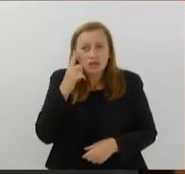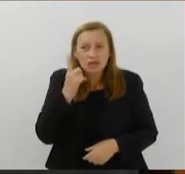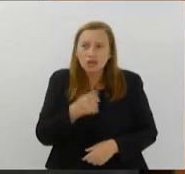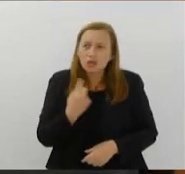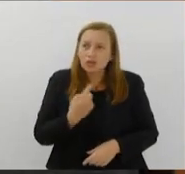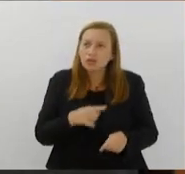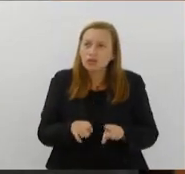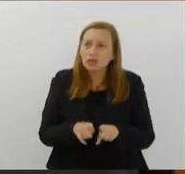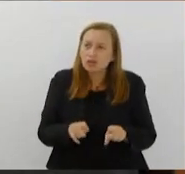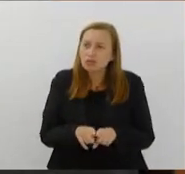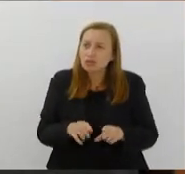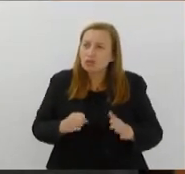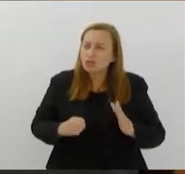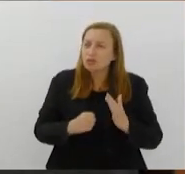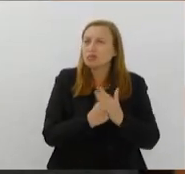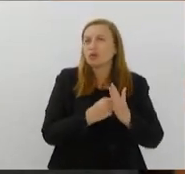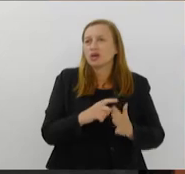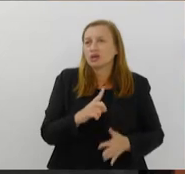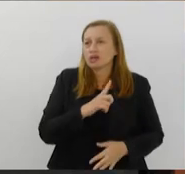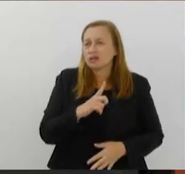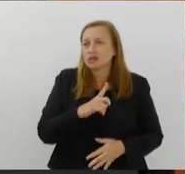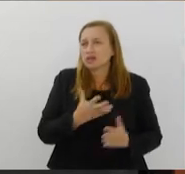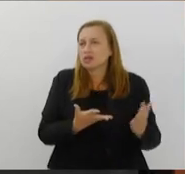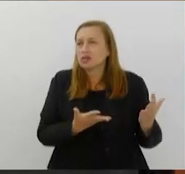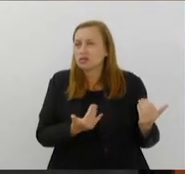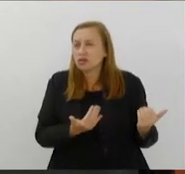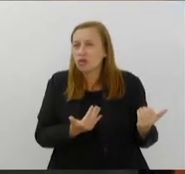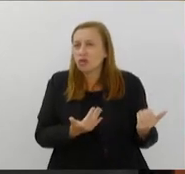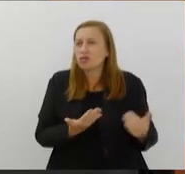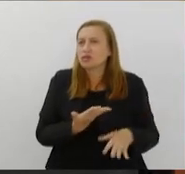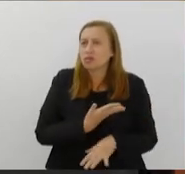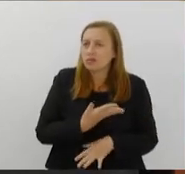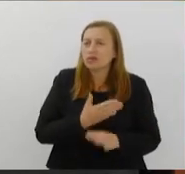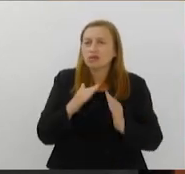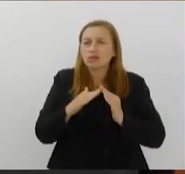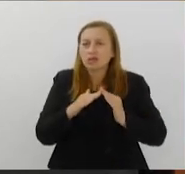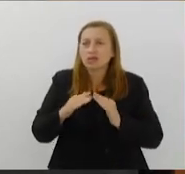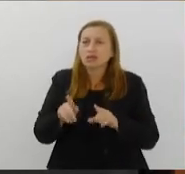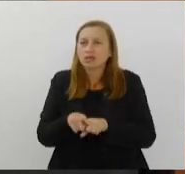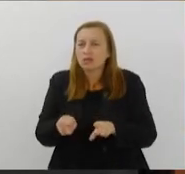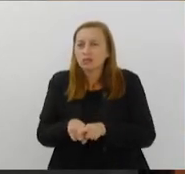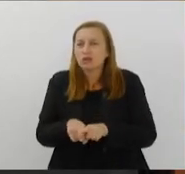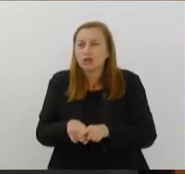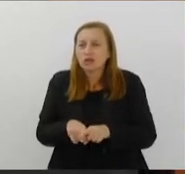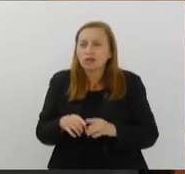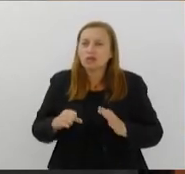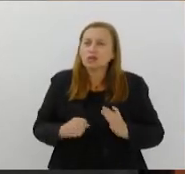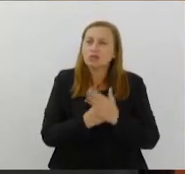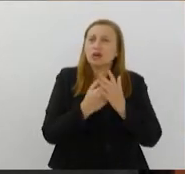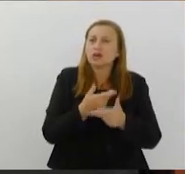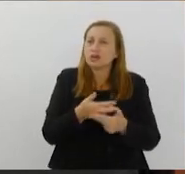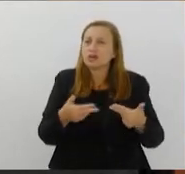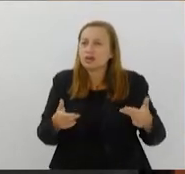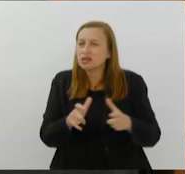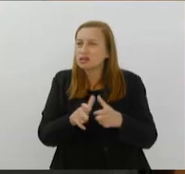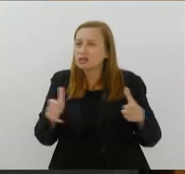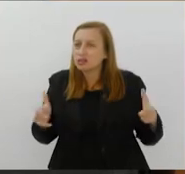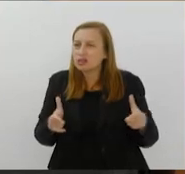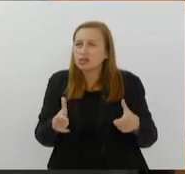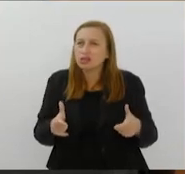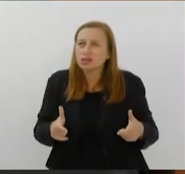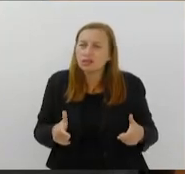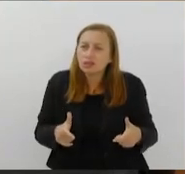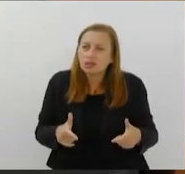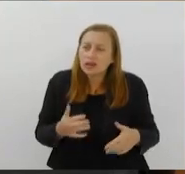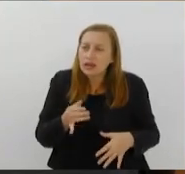Amigos, os nossos vizinhos também estão causando esses municipais que muitas vezes são grandes, né? Se a gente